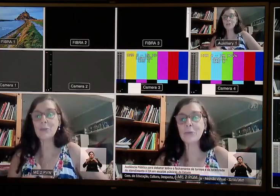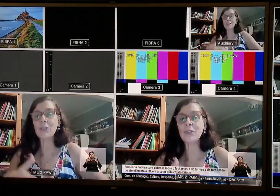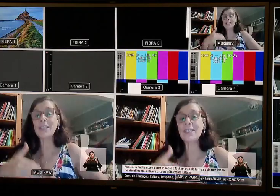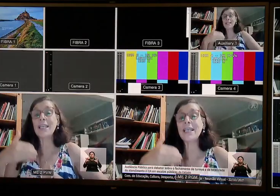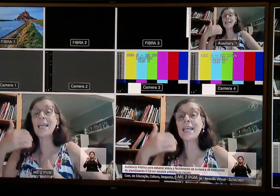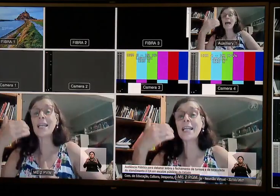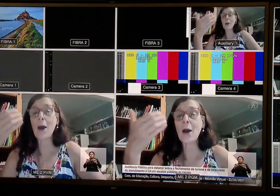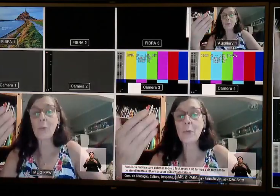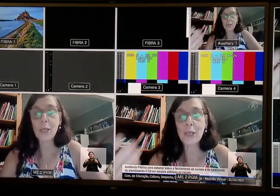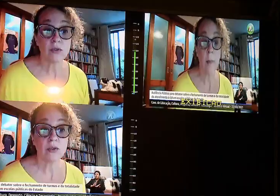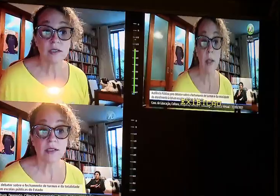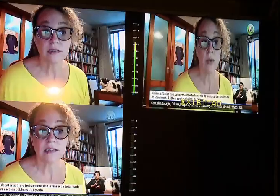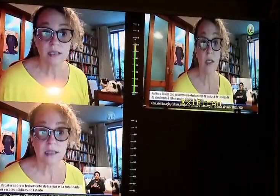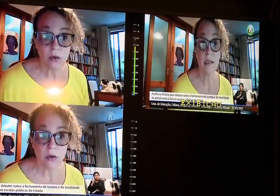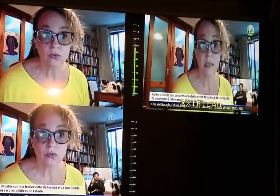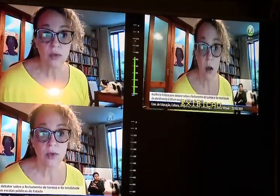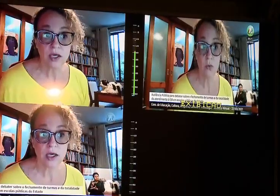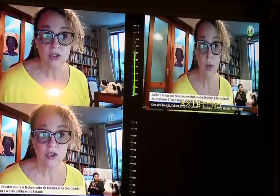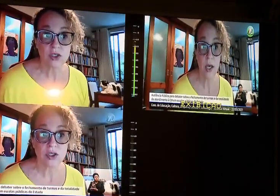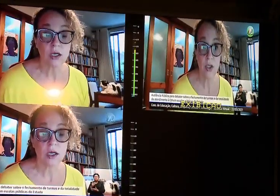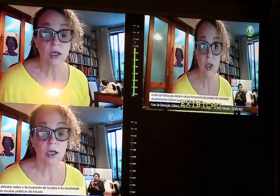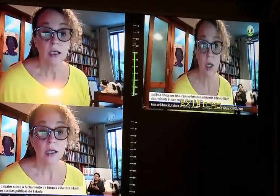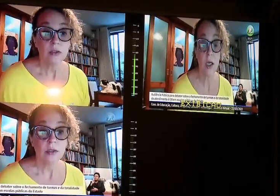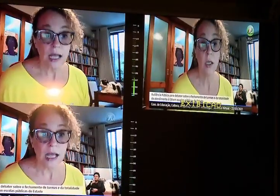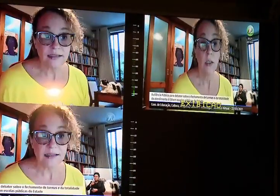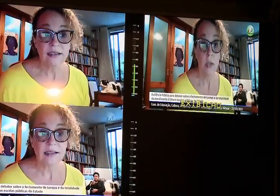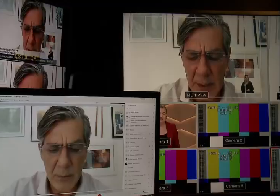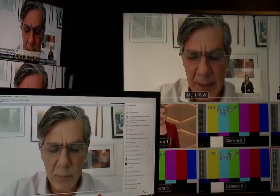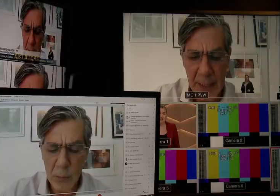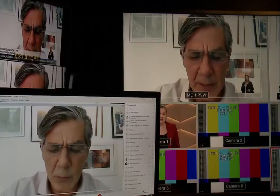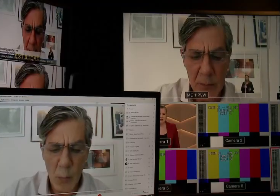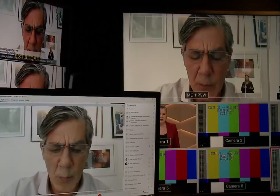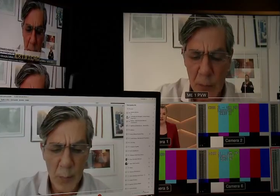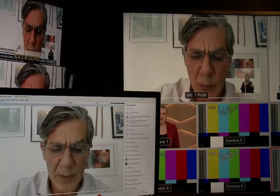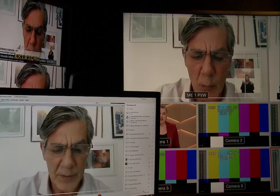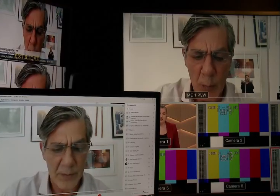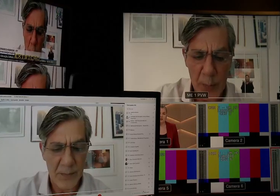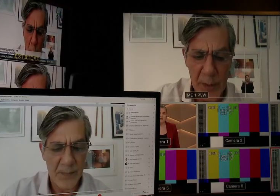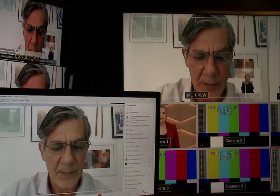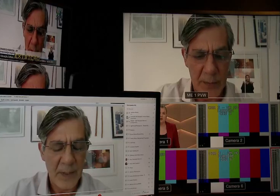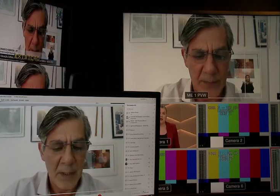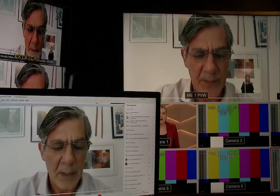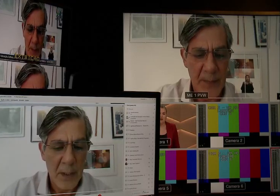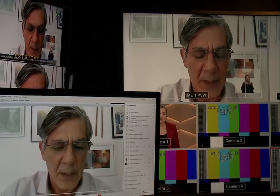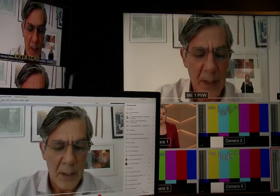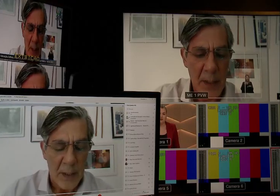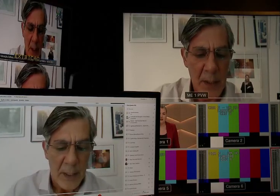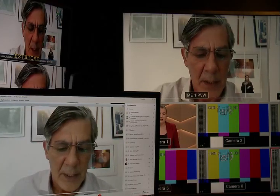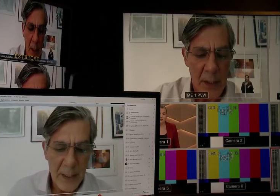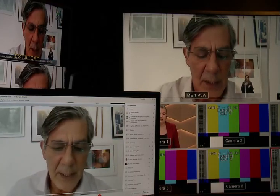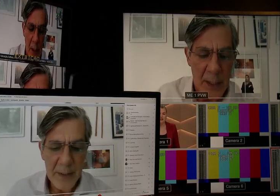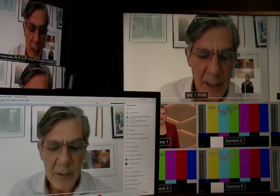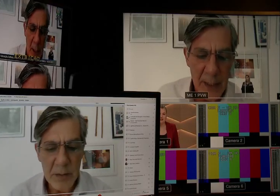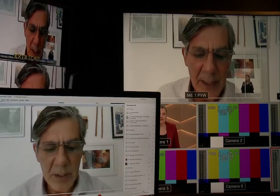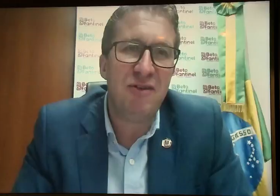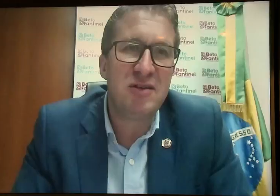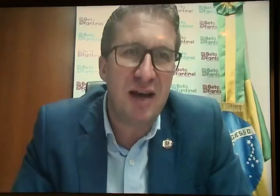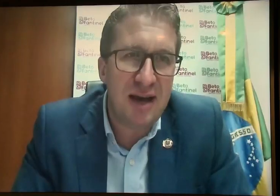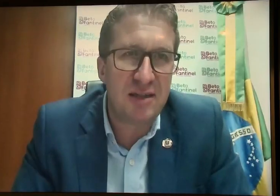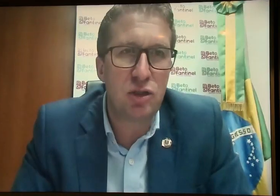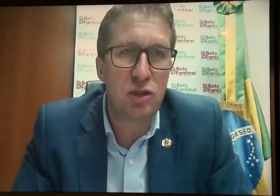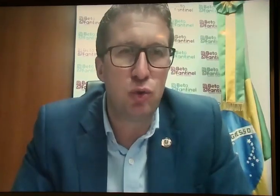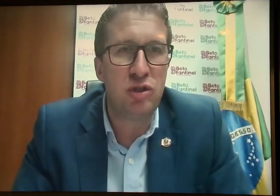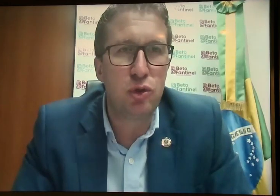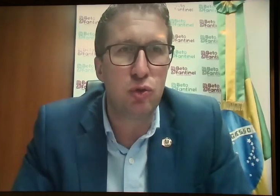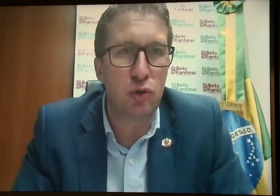do partido dos trabalhadores o colegiado começou o ano lutando pela vacinação dos professores e Trabalhadores